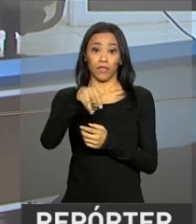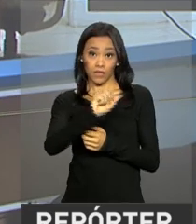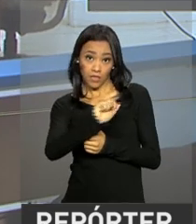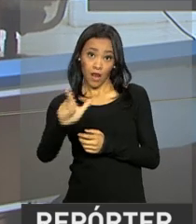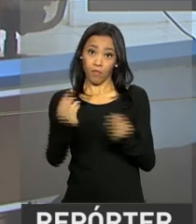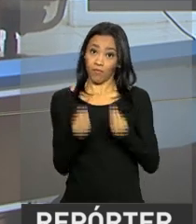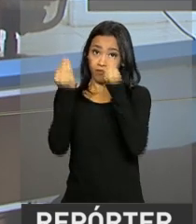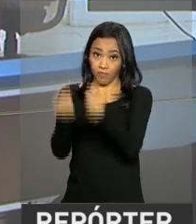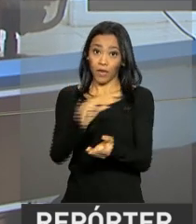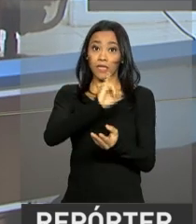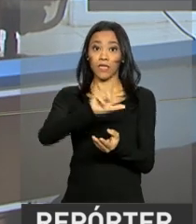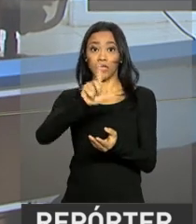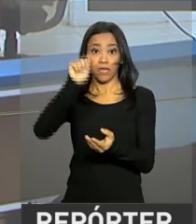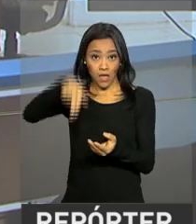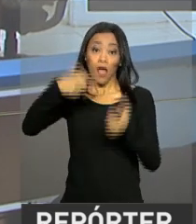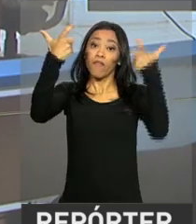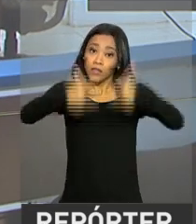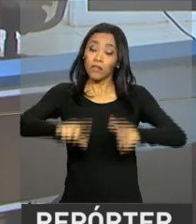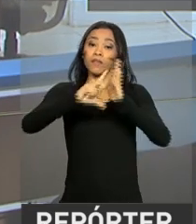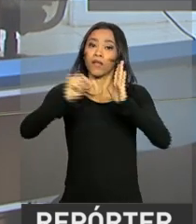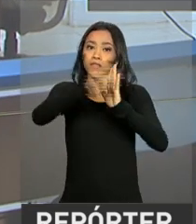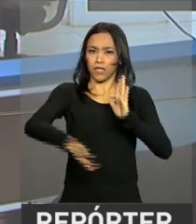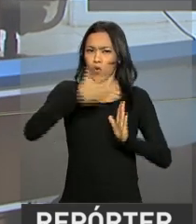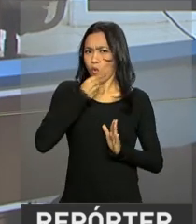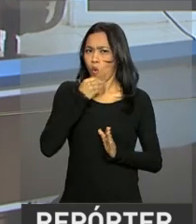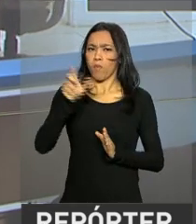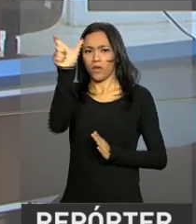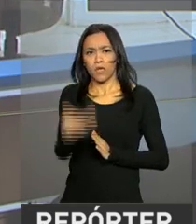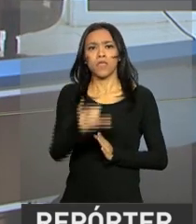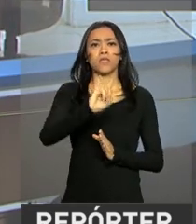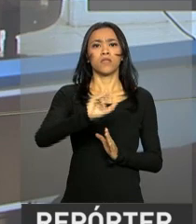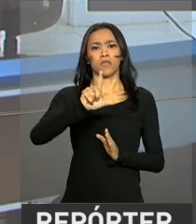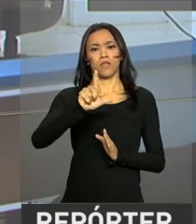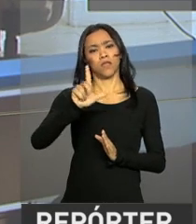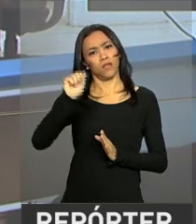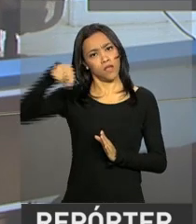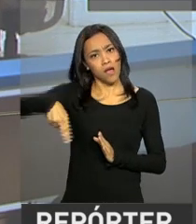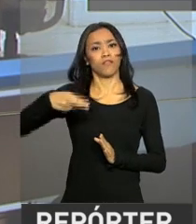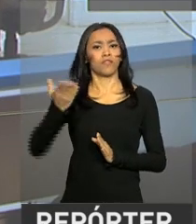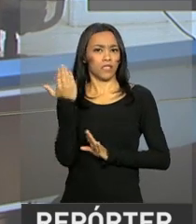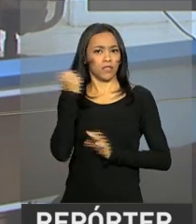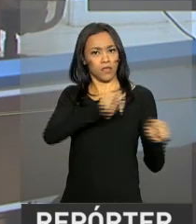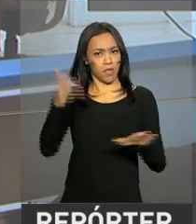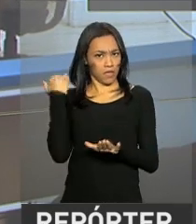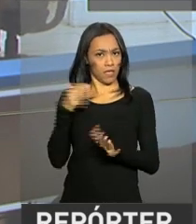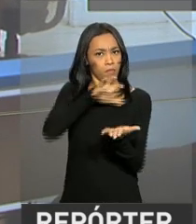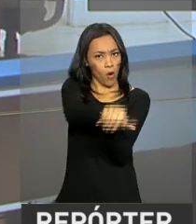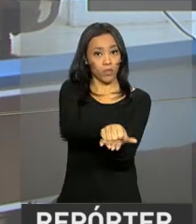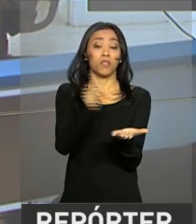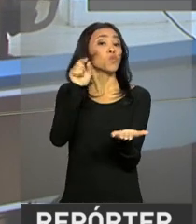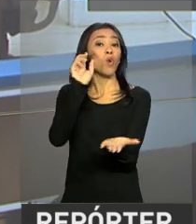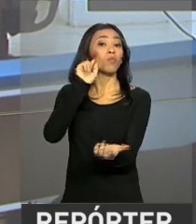evento será na sede do Banco Central em Brasília ean goldfine tomou posse na semana passada entre as prioridades dele está